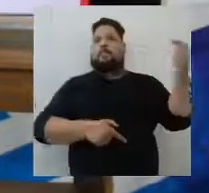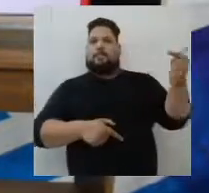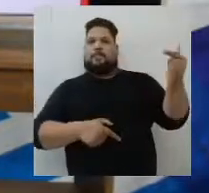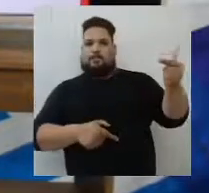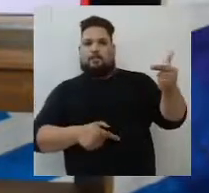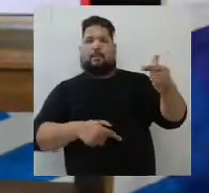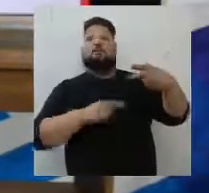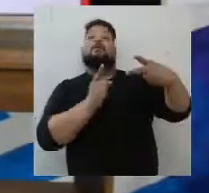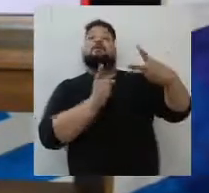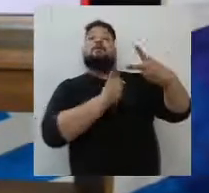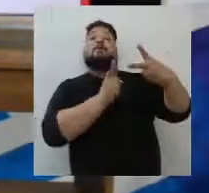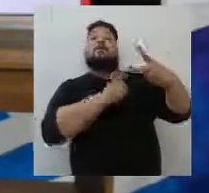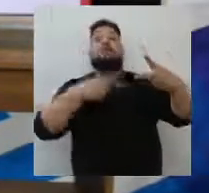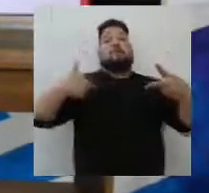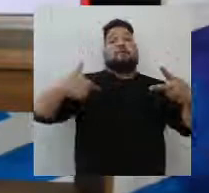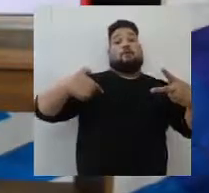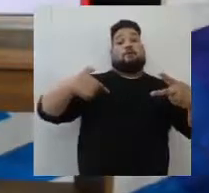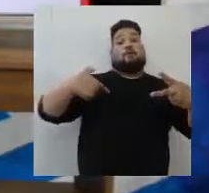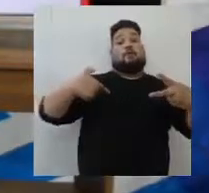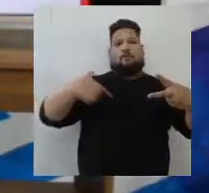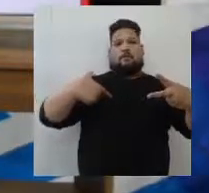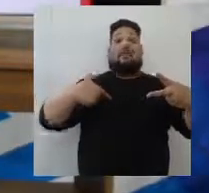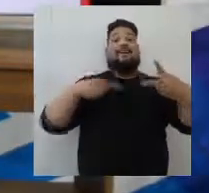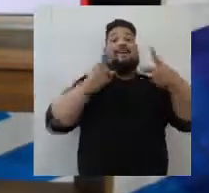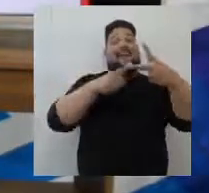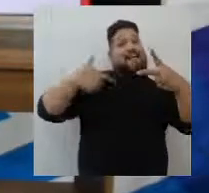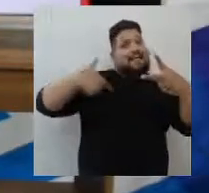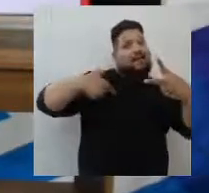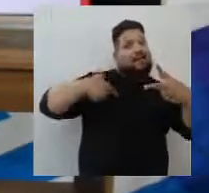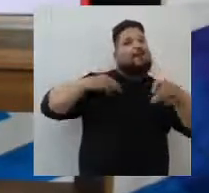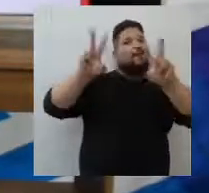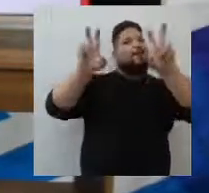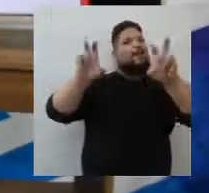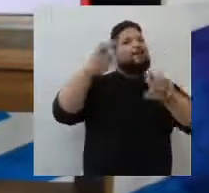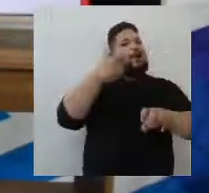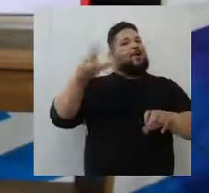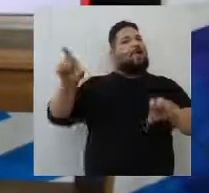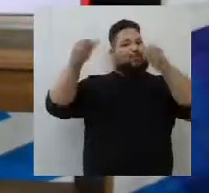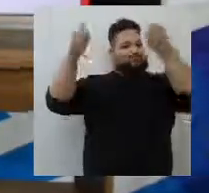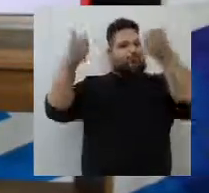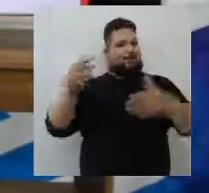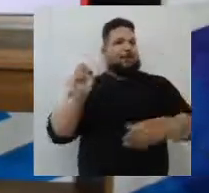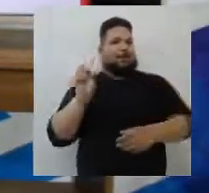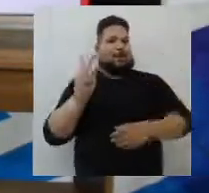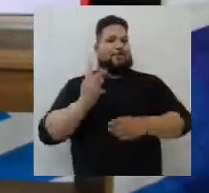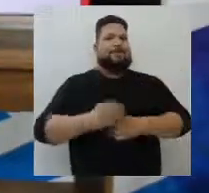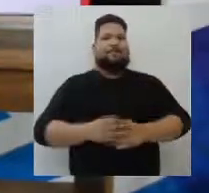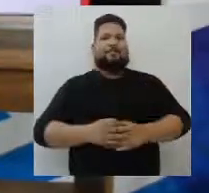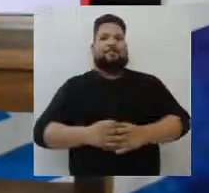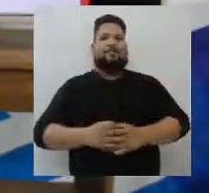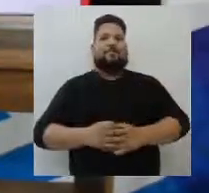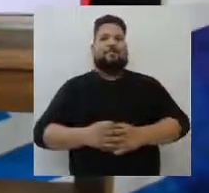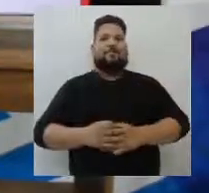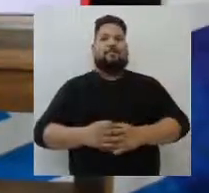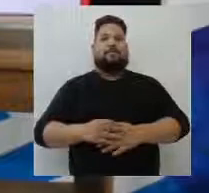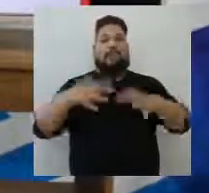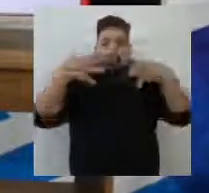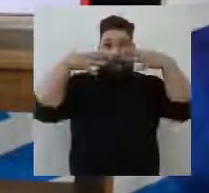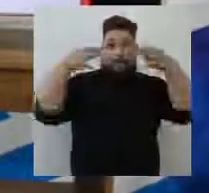o Getúlio Vargas. E a história de Getúlio fica para uma outra hora, tá bem? Então, ó, preste